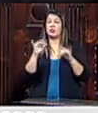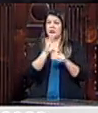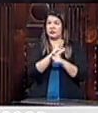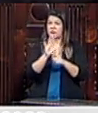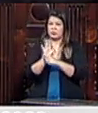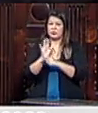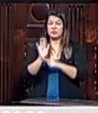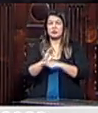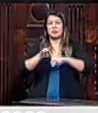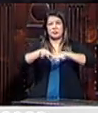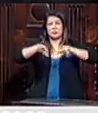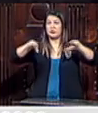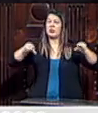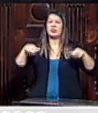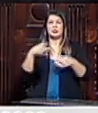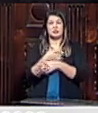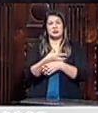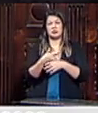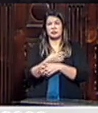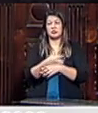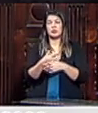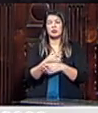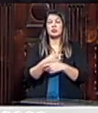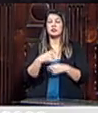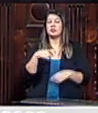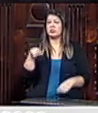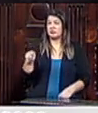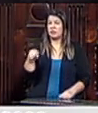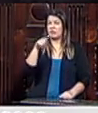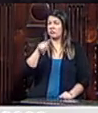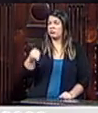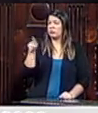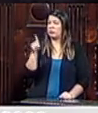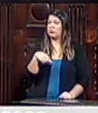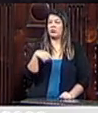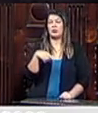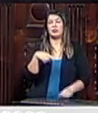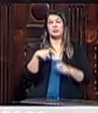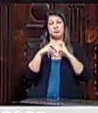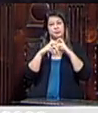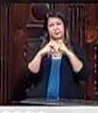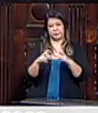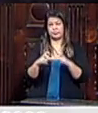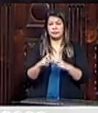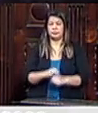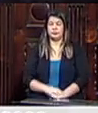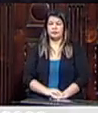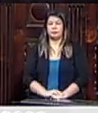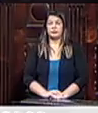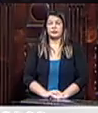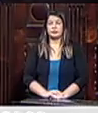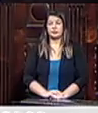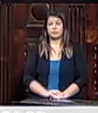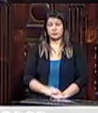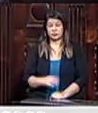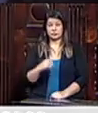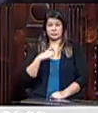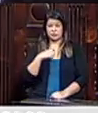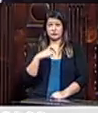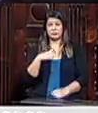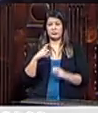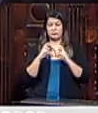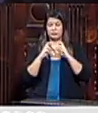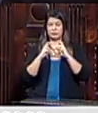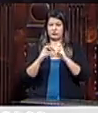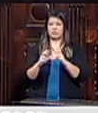as várias cidades que são cortadas por essa malha ferroviária. Ela